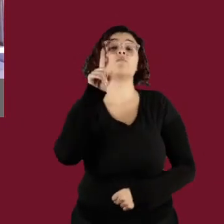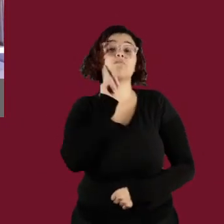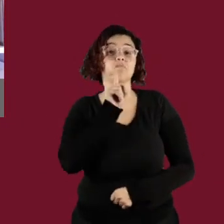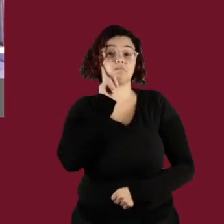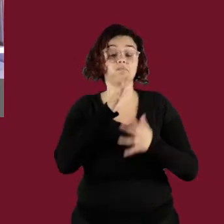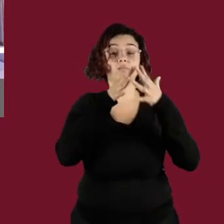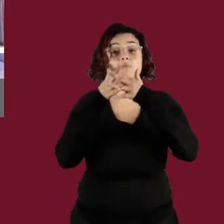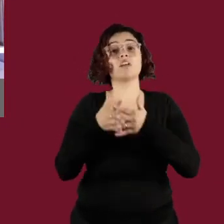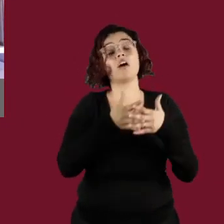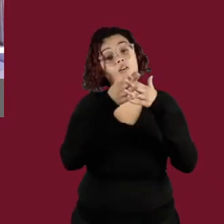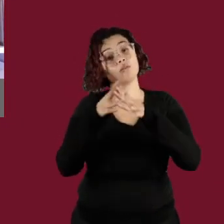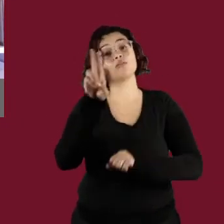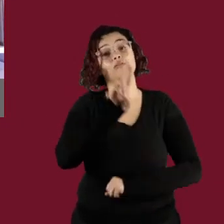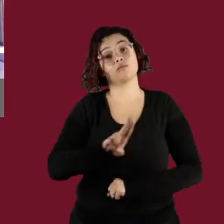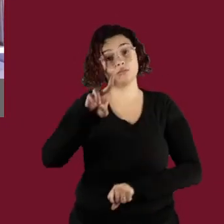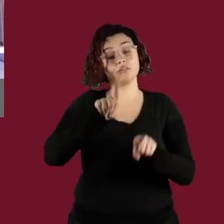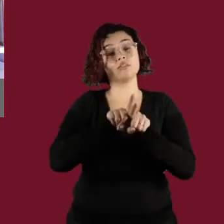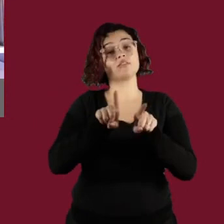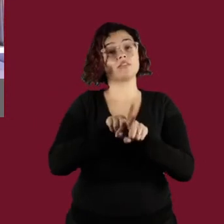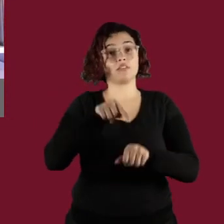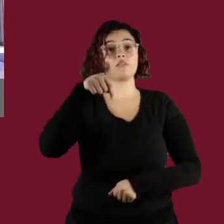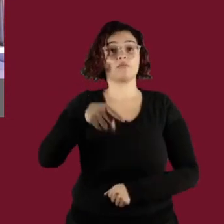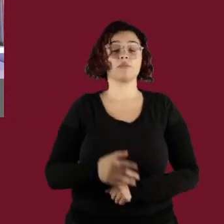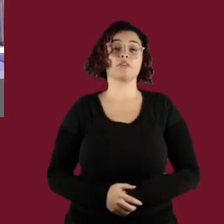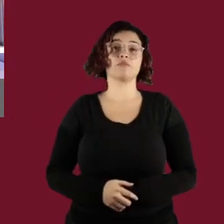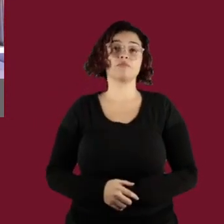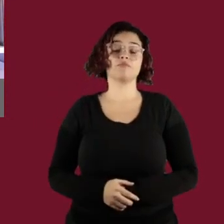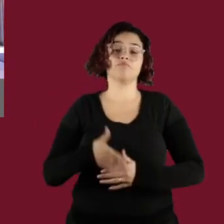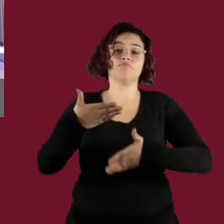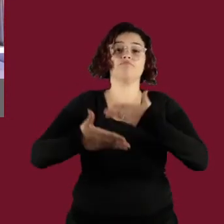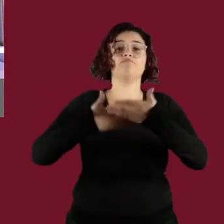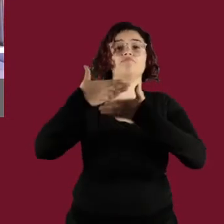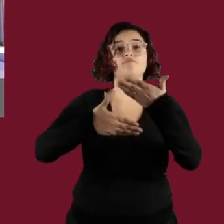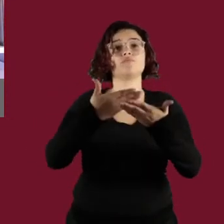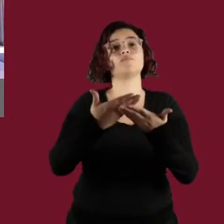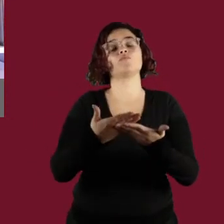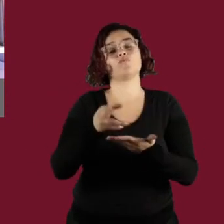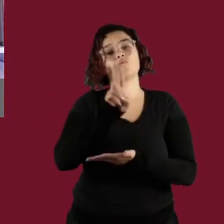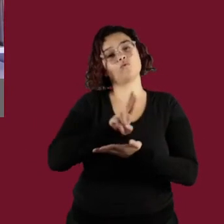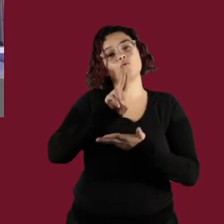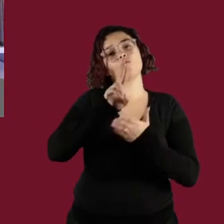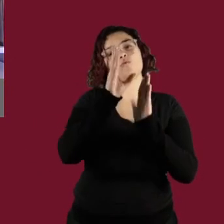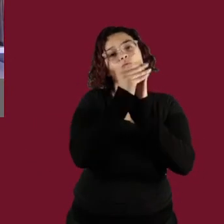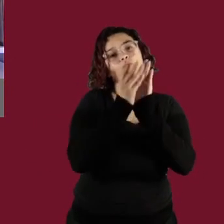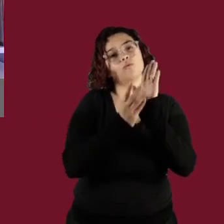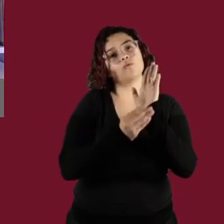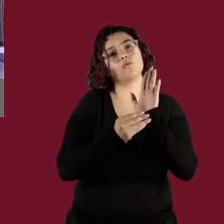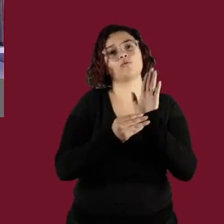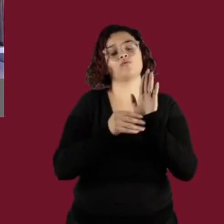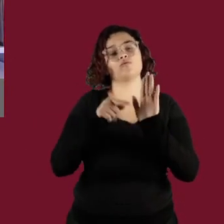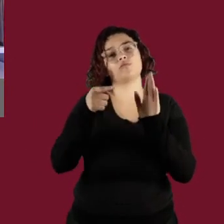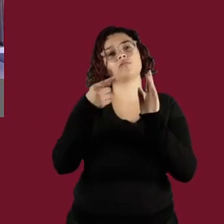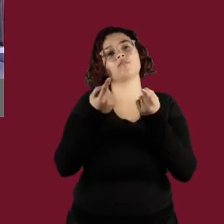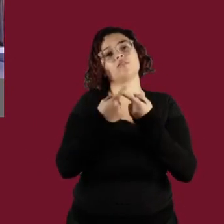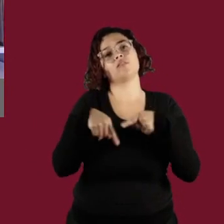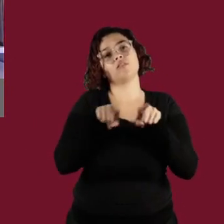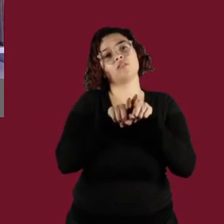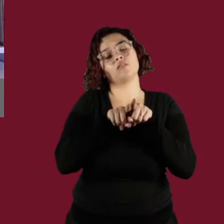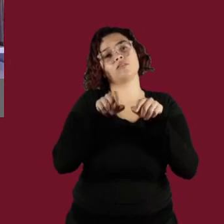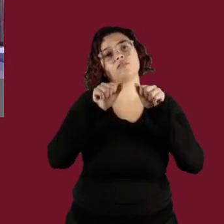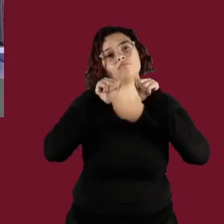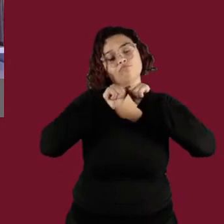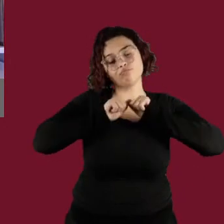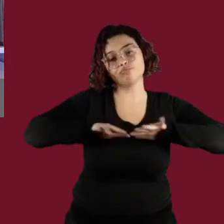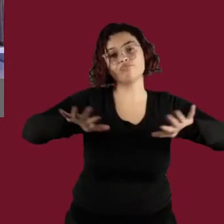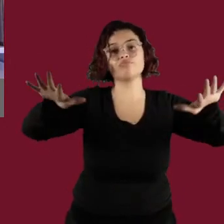conteúdo porque recebem de um grande, um super parceiro que distribui para centenas